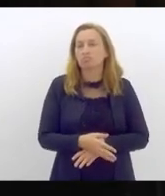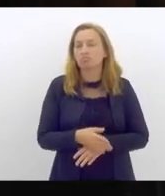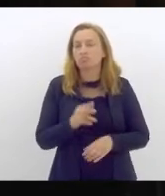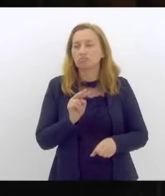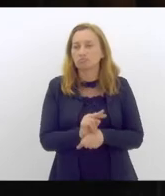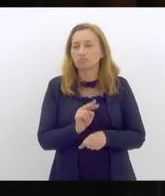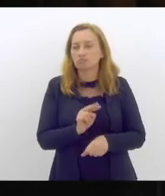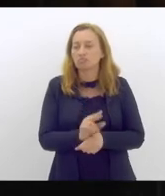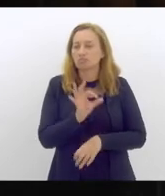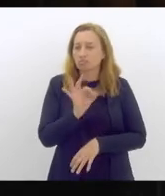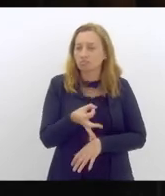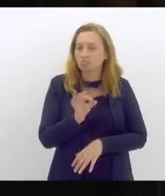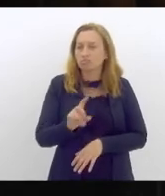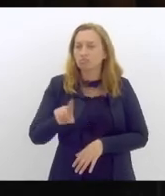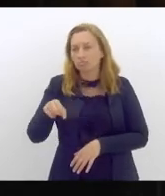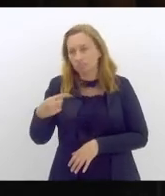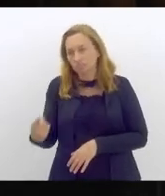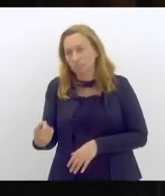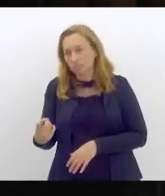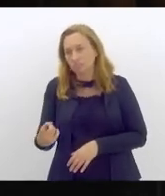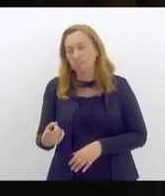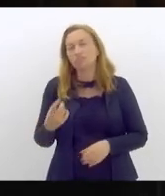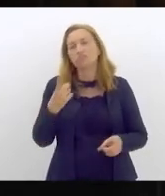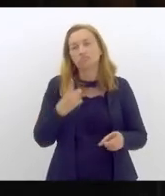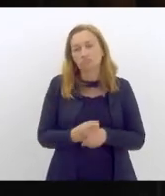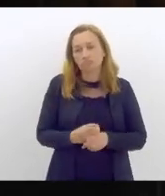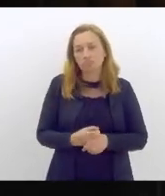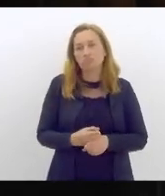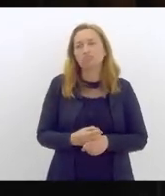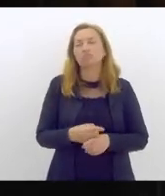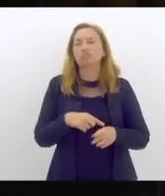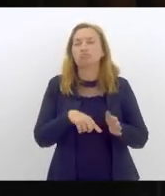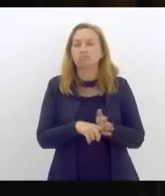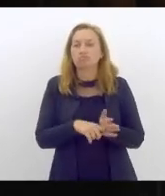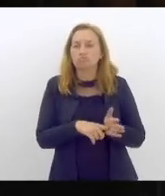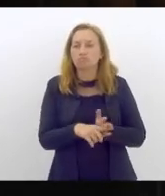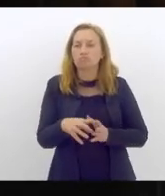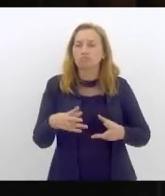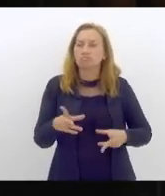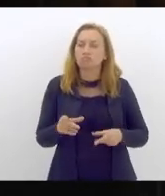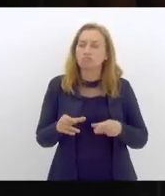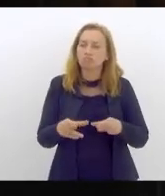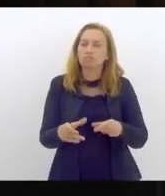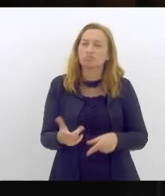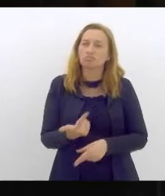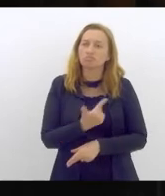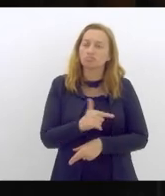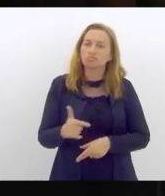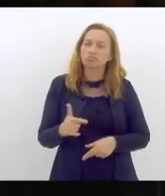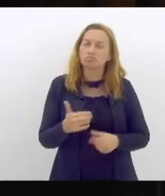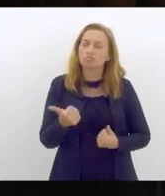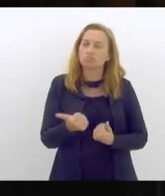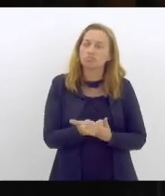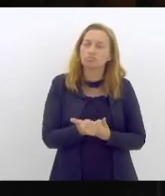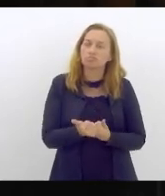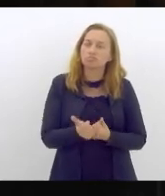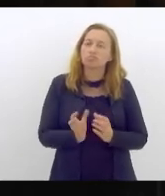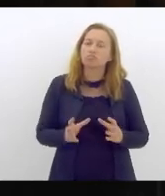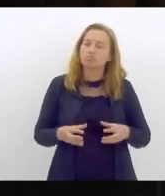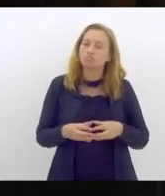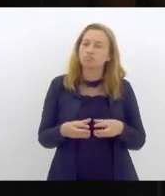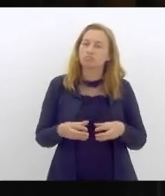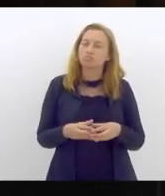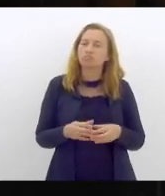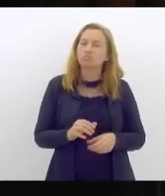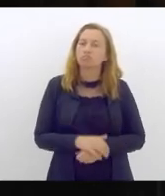correta e depois que descoberto diagnosticado câncer não teve uma rede de proteção uma rede